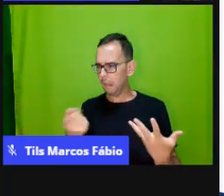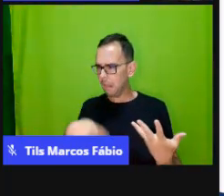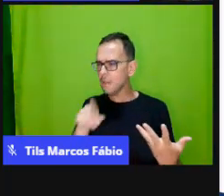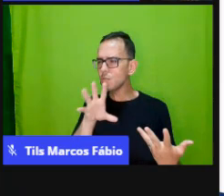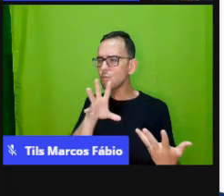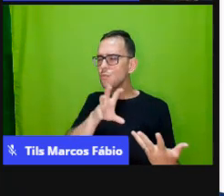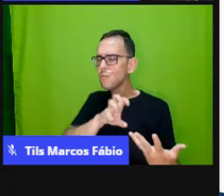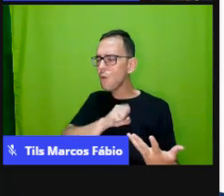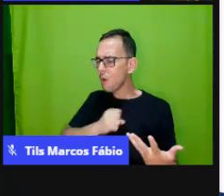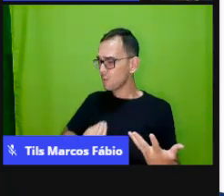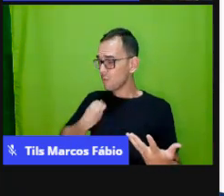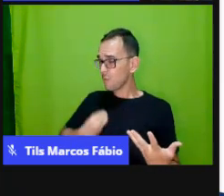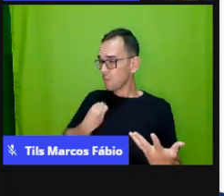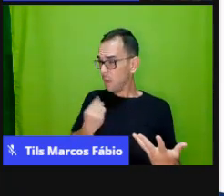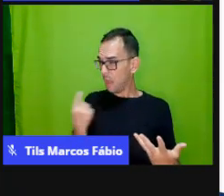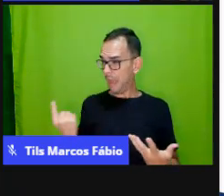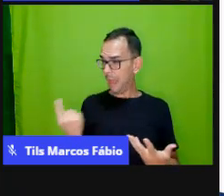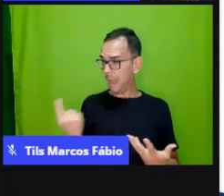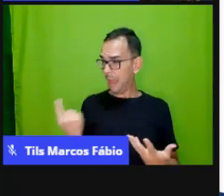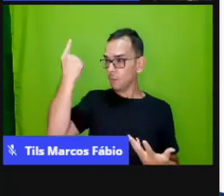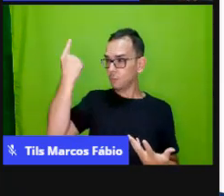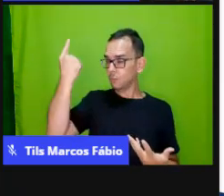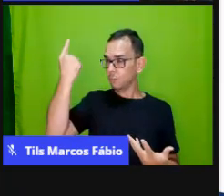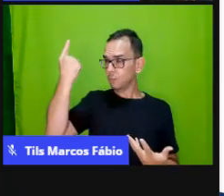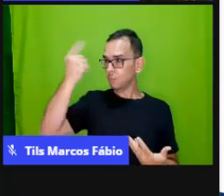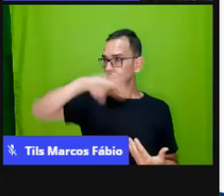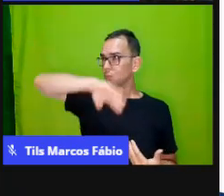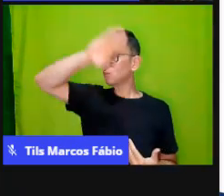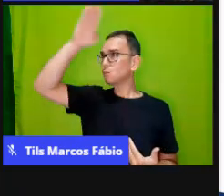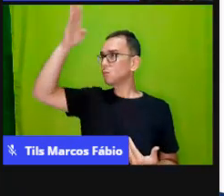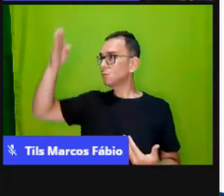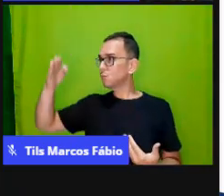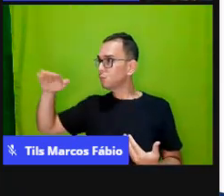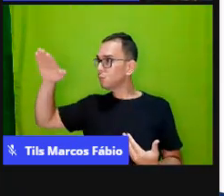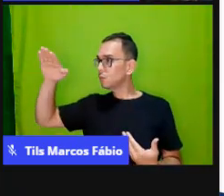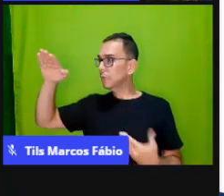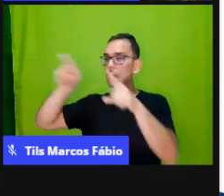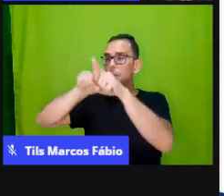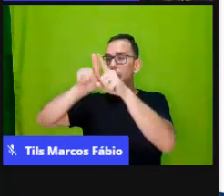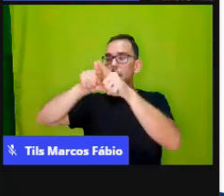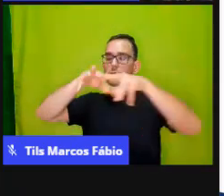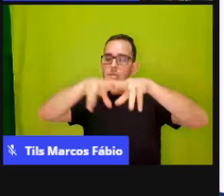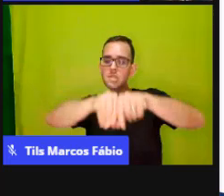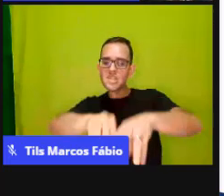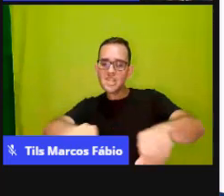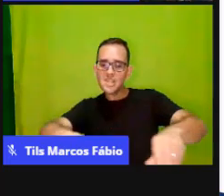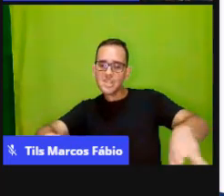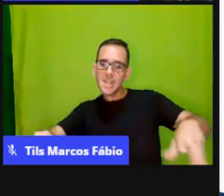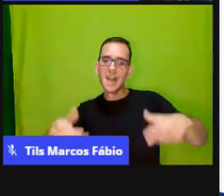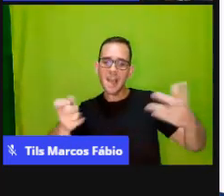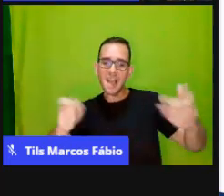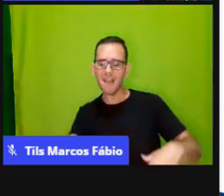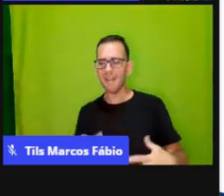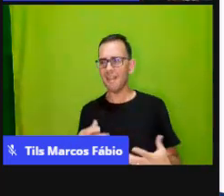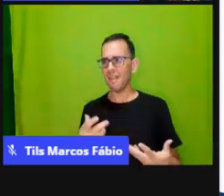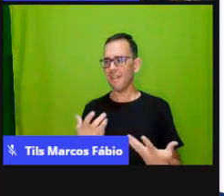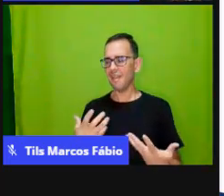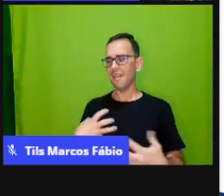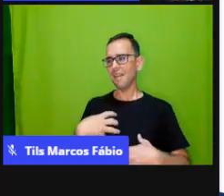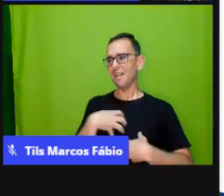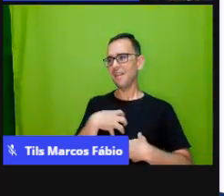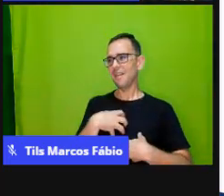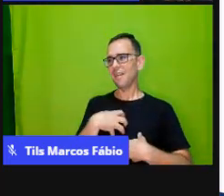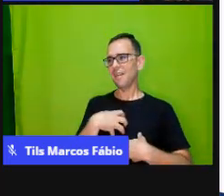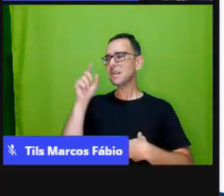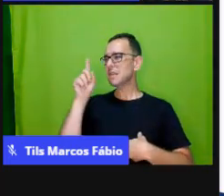viver no alto e no chão, e eles, principalmente os gatos domésticos, eles são crepusculares, que quer dizer